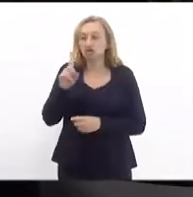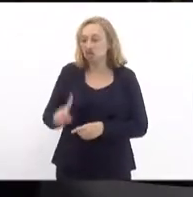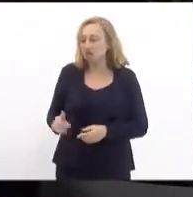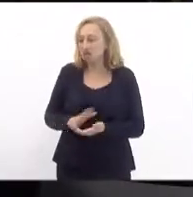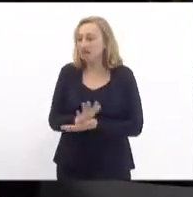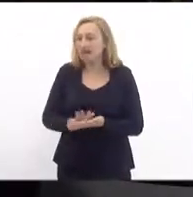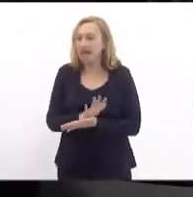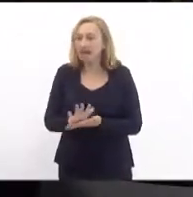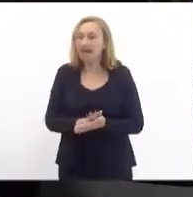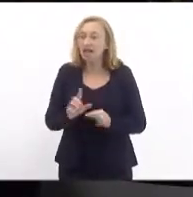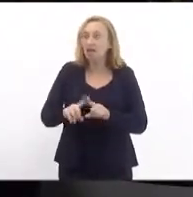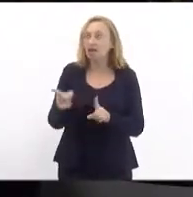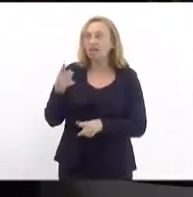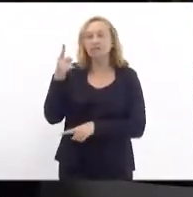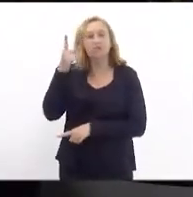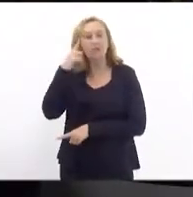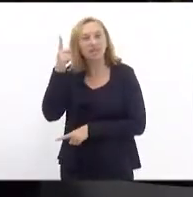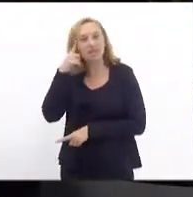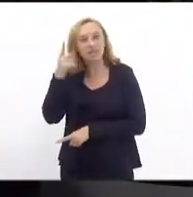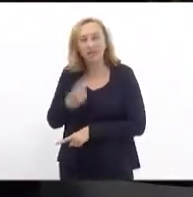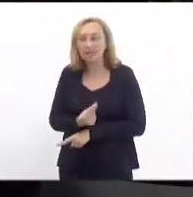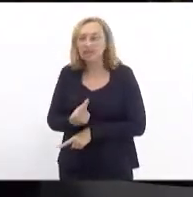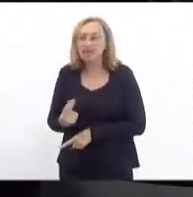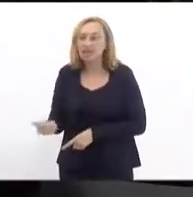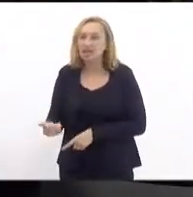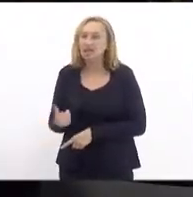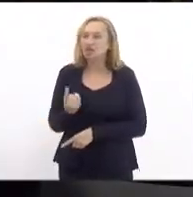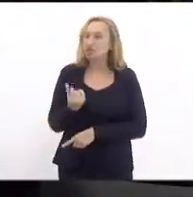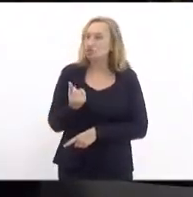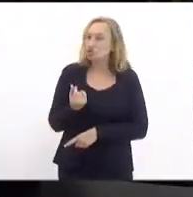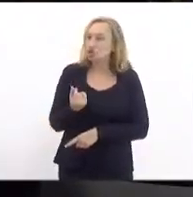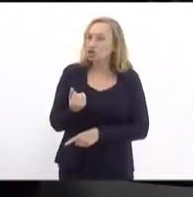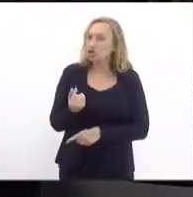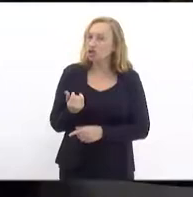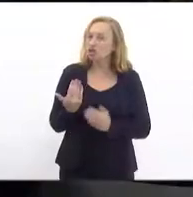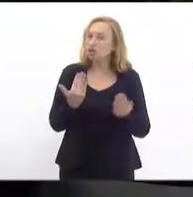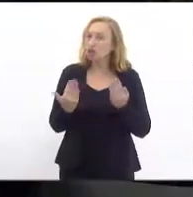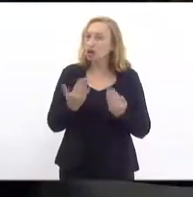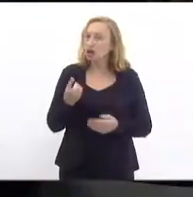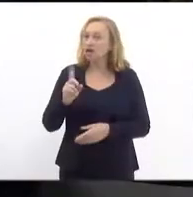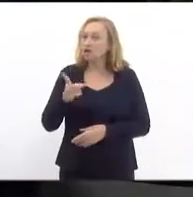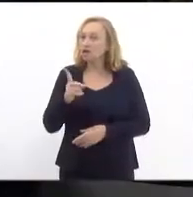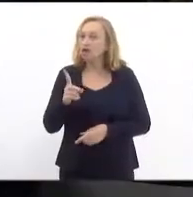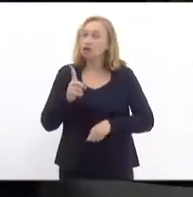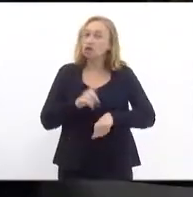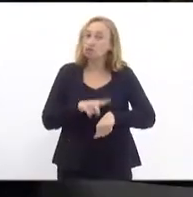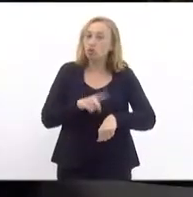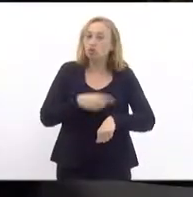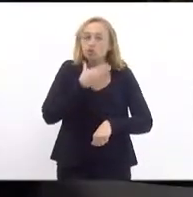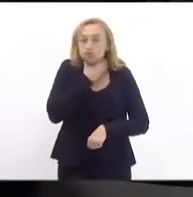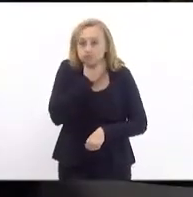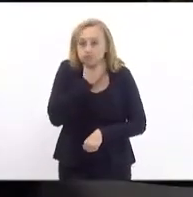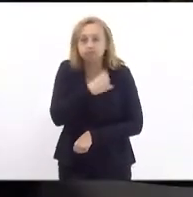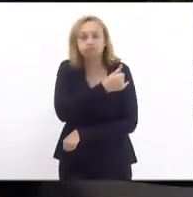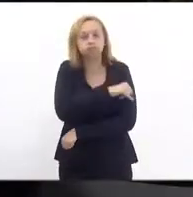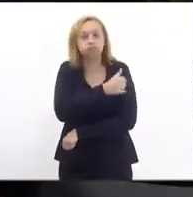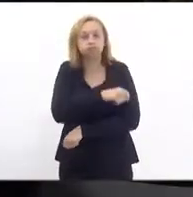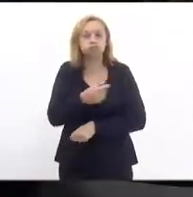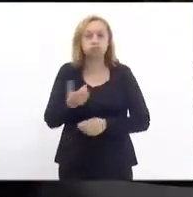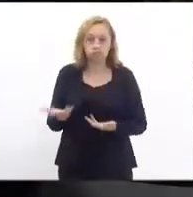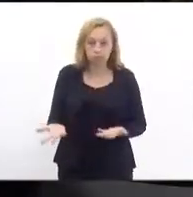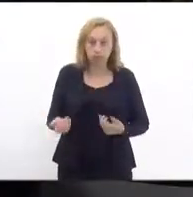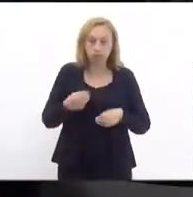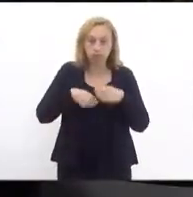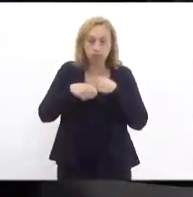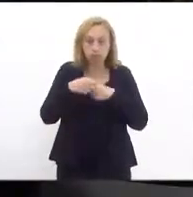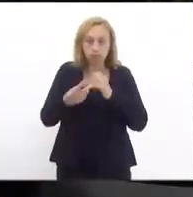uma tarifa que é pautada no dólar, no momento que o Estado do Rio de Janeiro ainda está numa grave crise financeira,